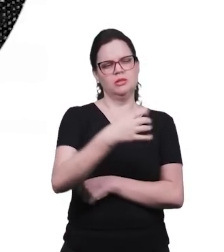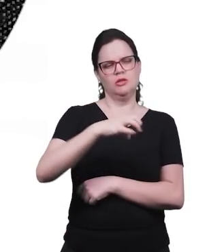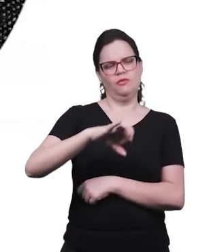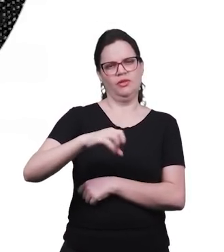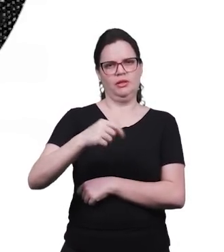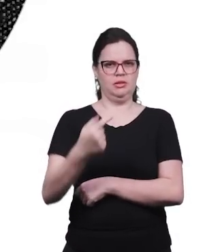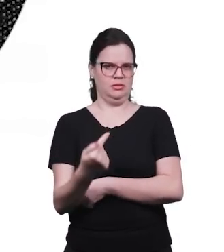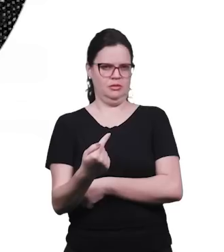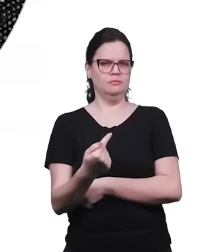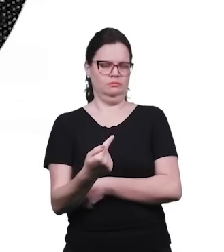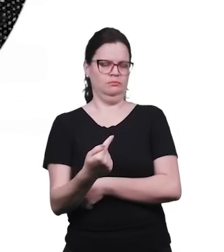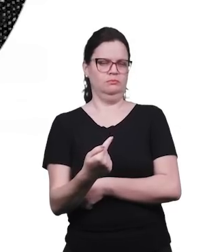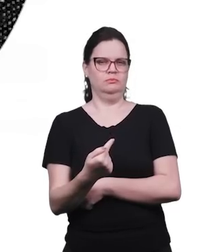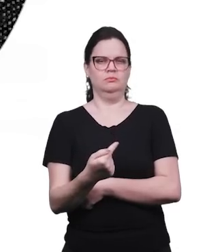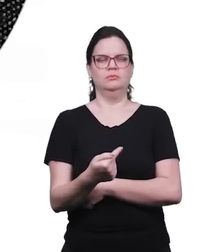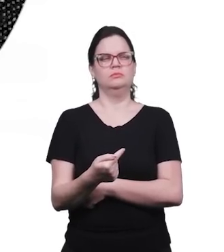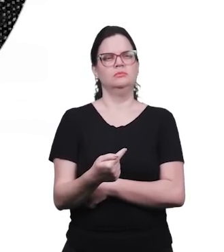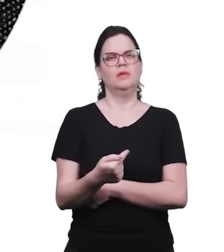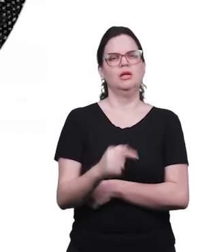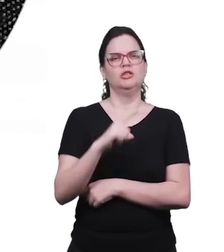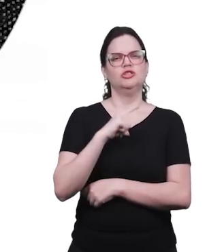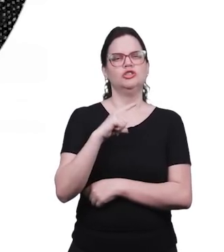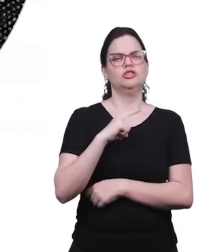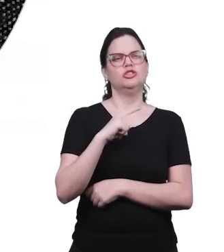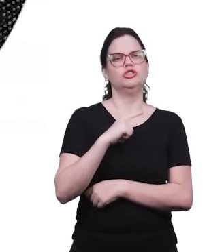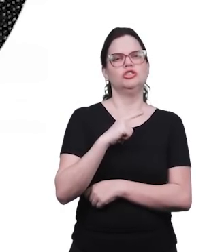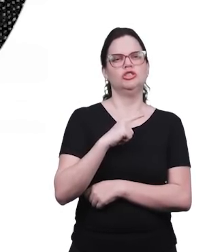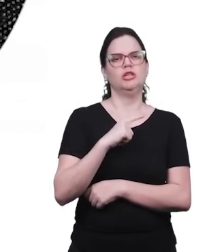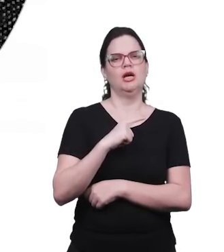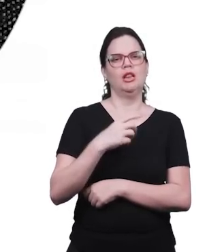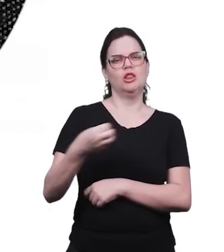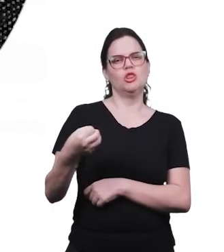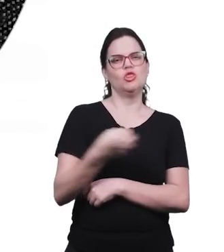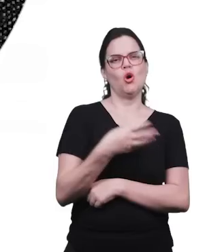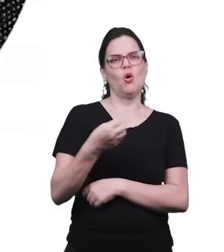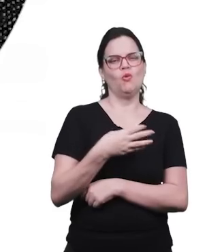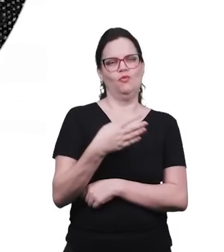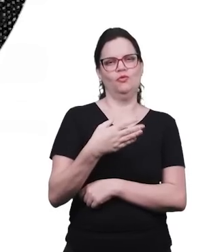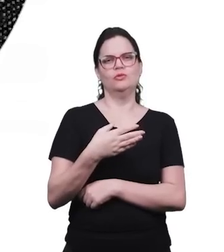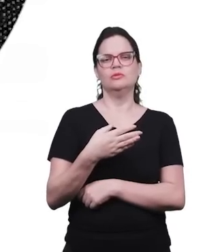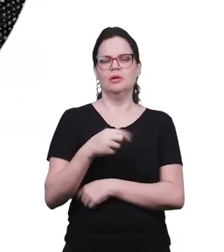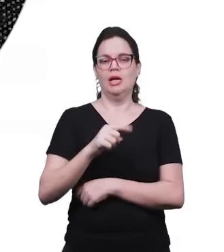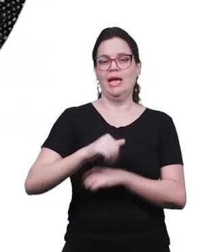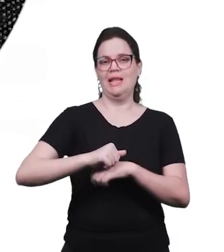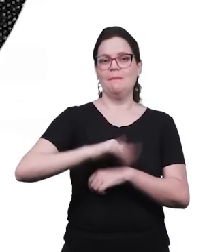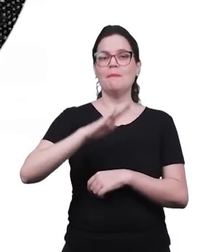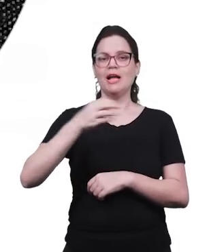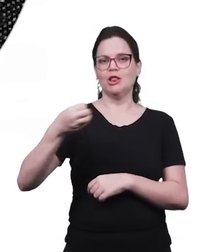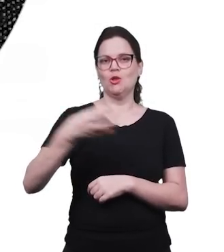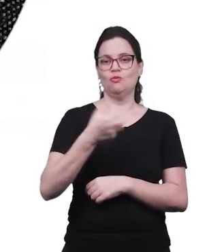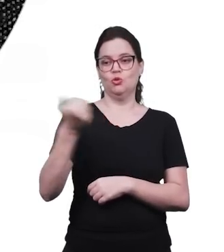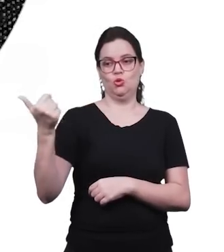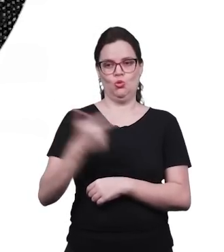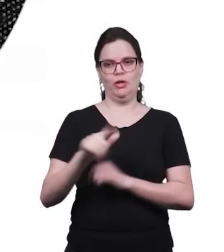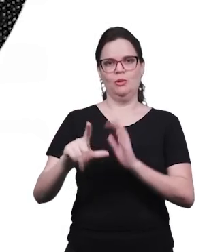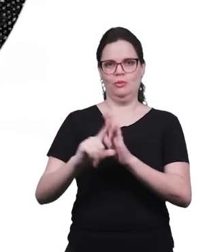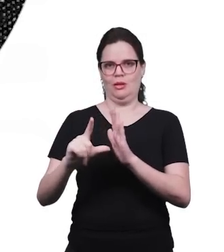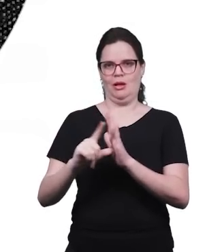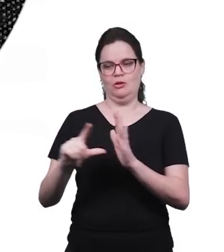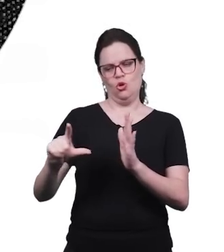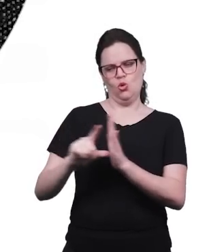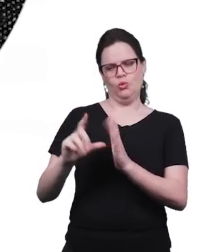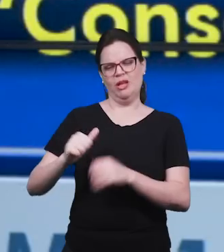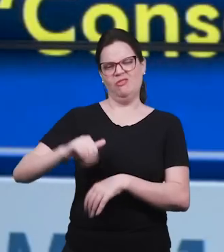1497. Ele era 14 anos mais novo do que Lutero.